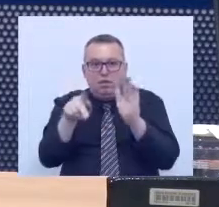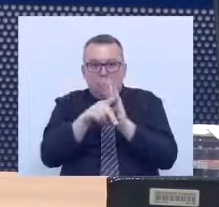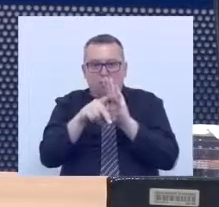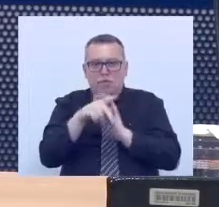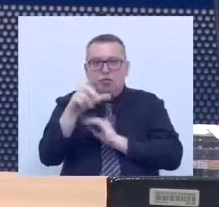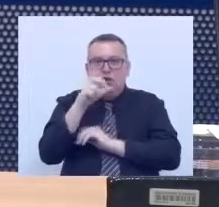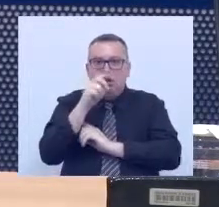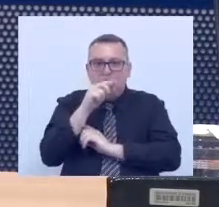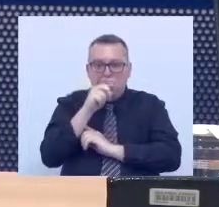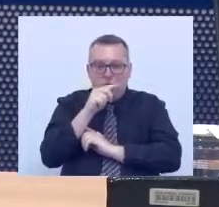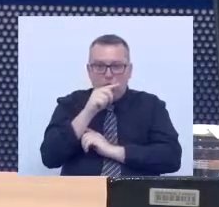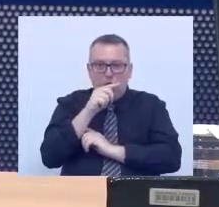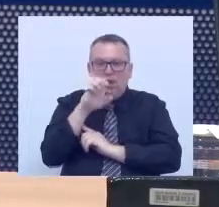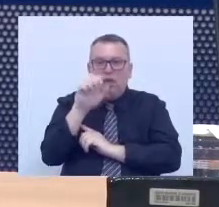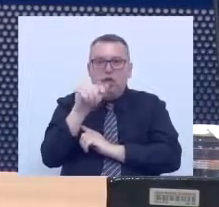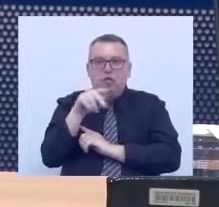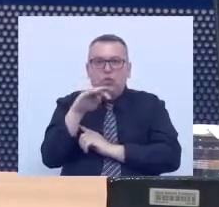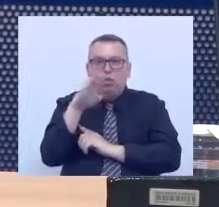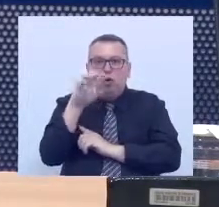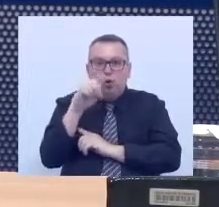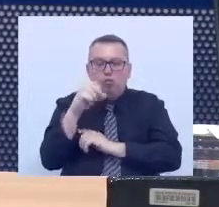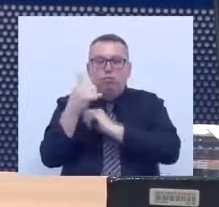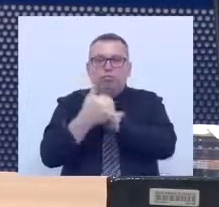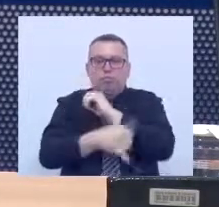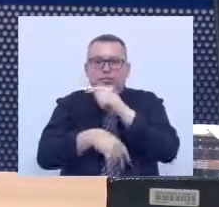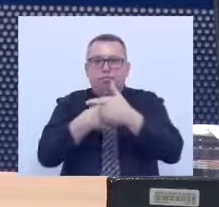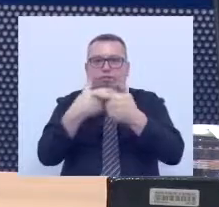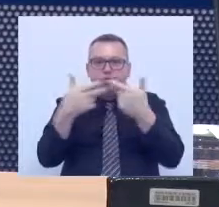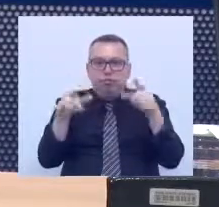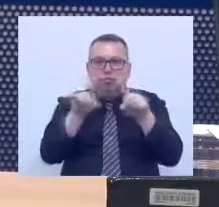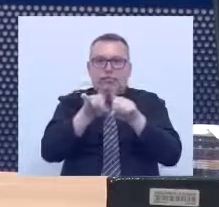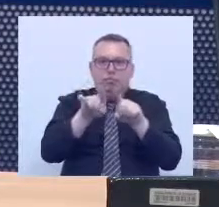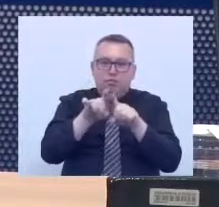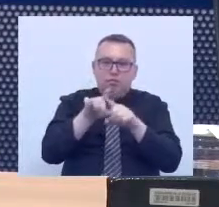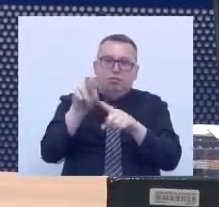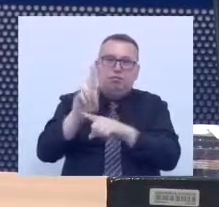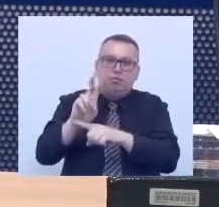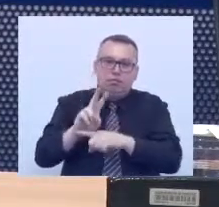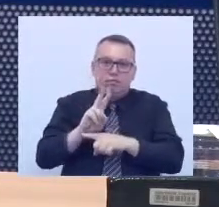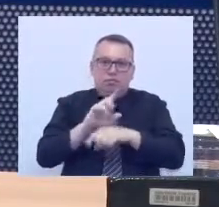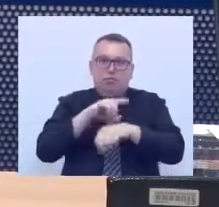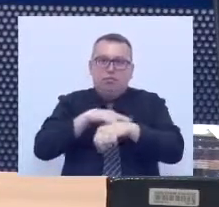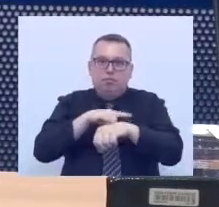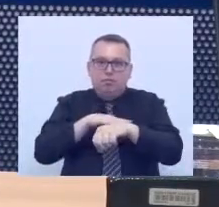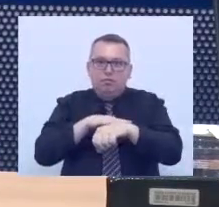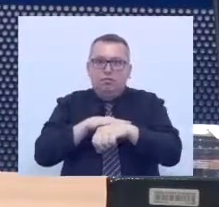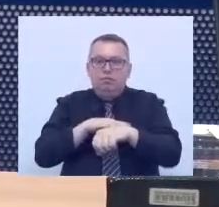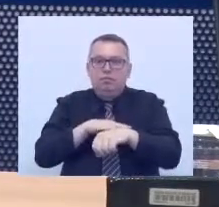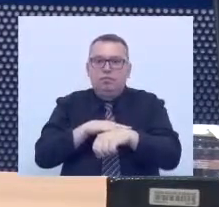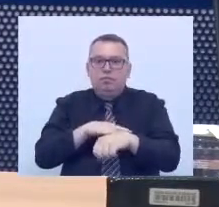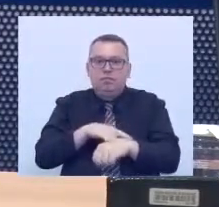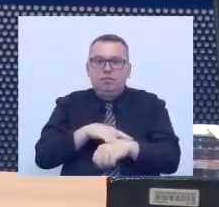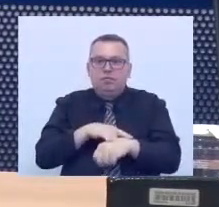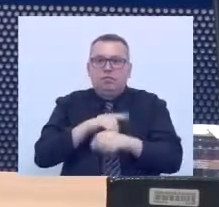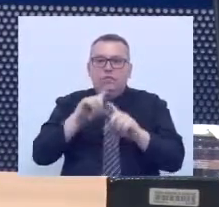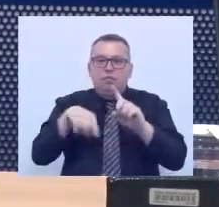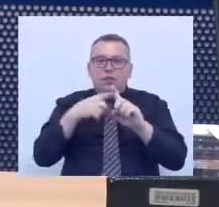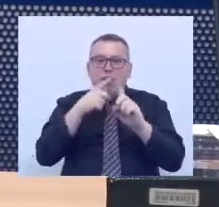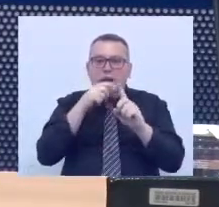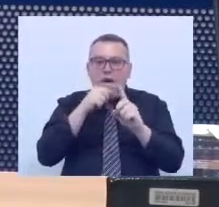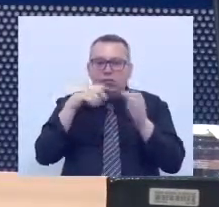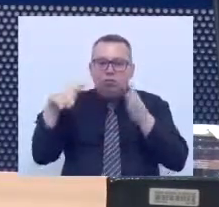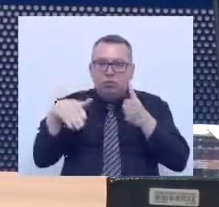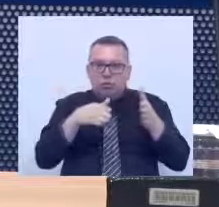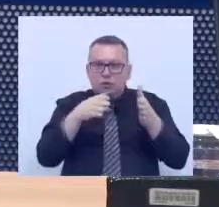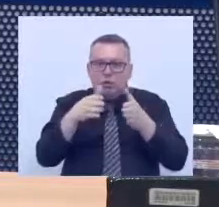de água, sistema de esgoto sanitário e tratamento de esgoto, vai fiscalizar manejo de águas pluviais, os